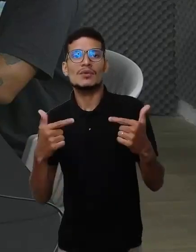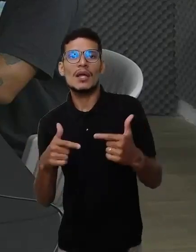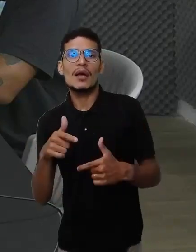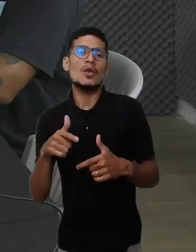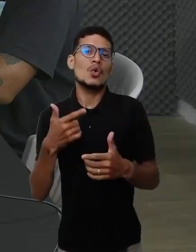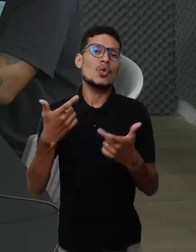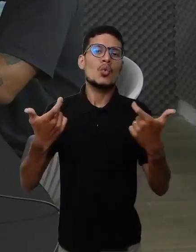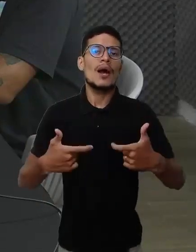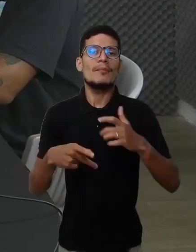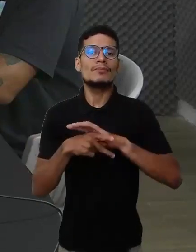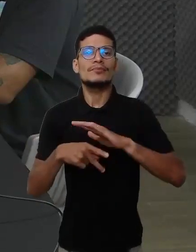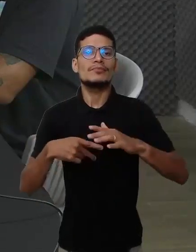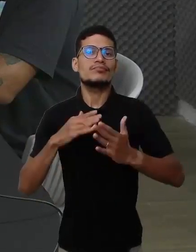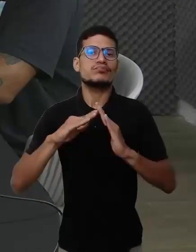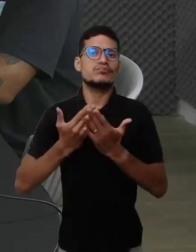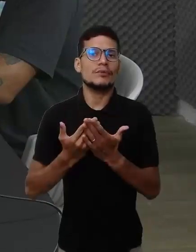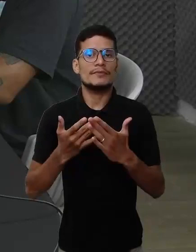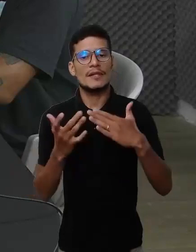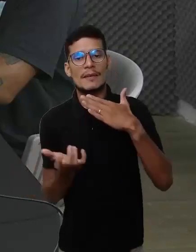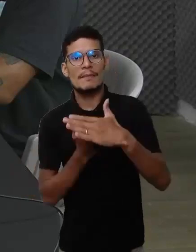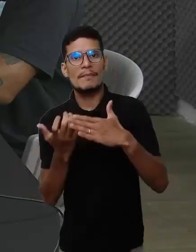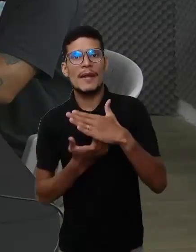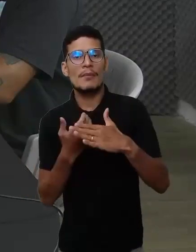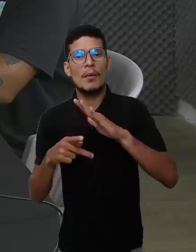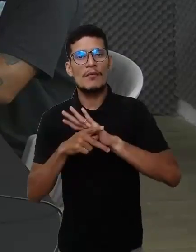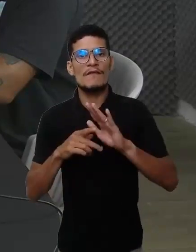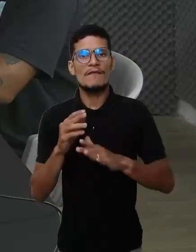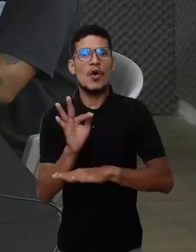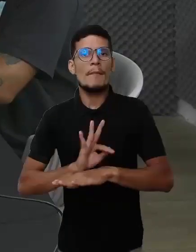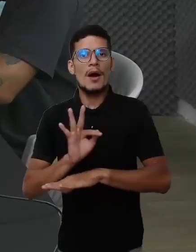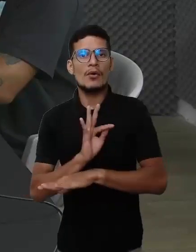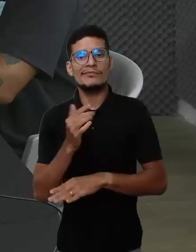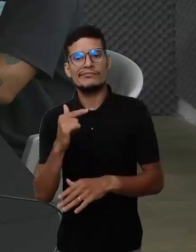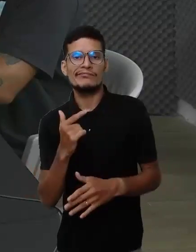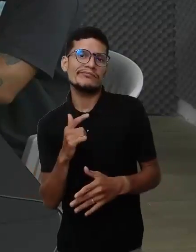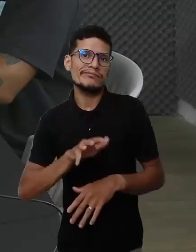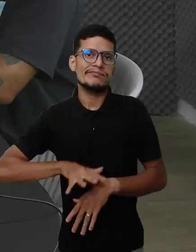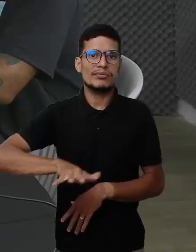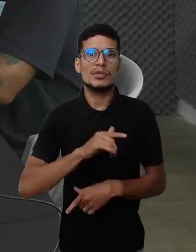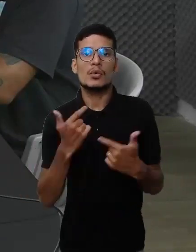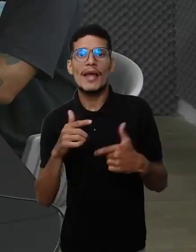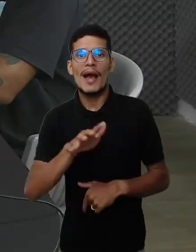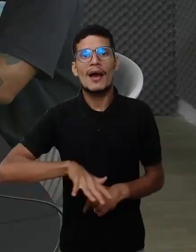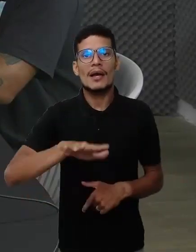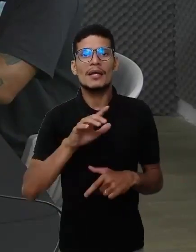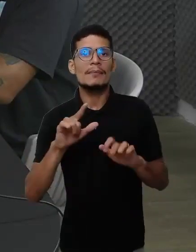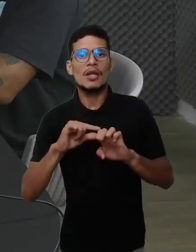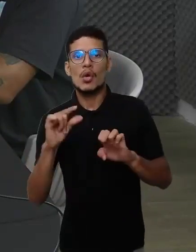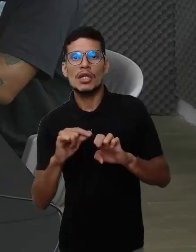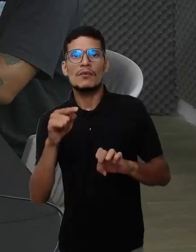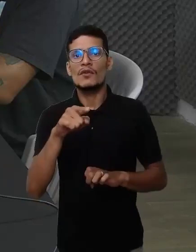escolar, o emprego formal indo para o espaço. Então, você não tem lugar no empreendedorismo, você não